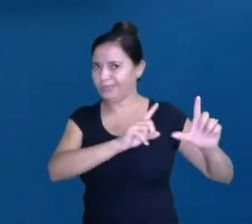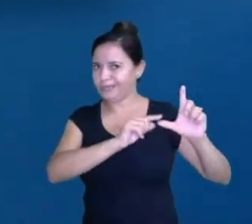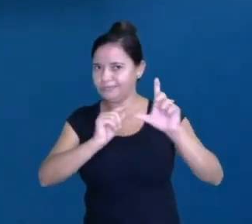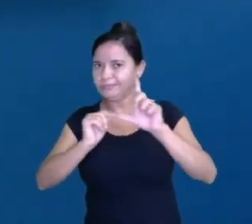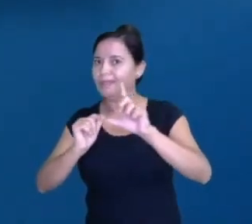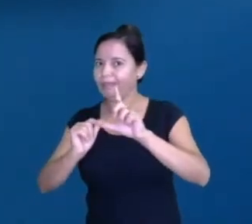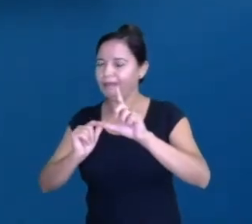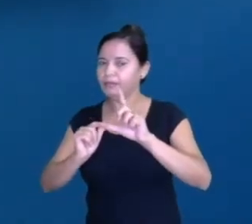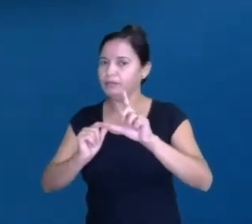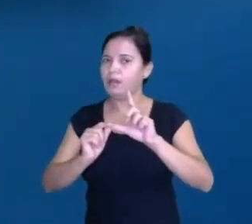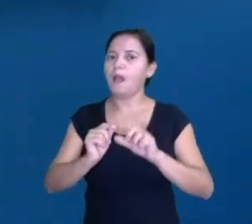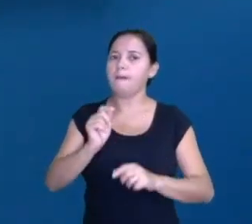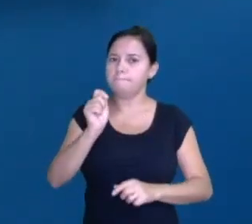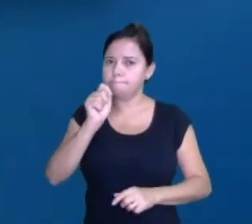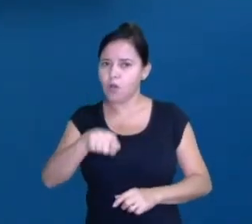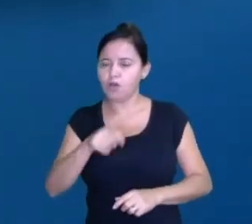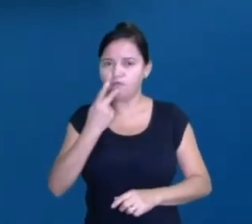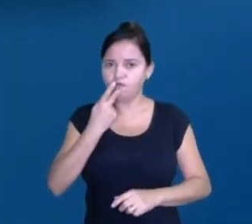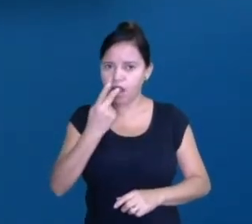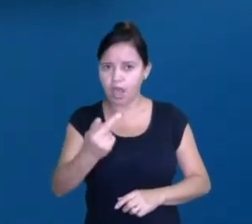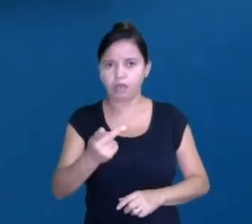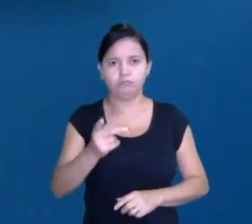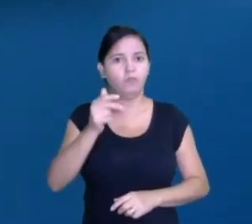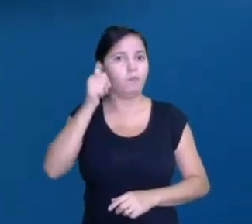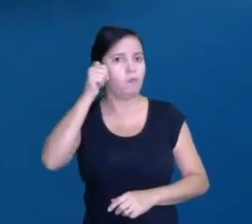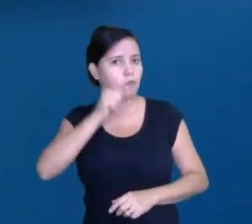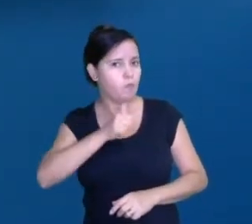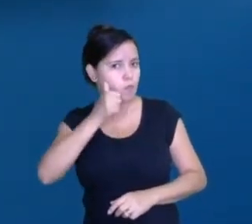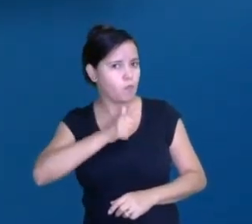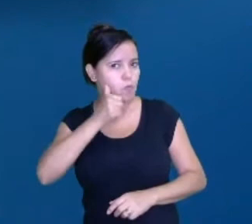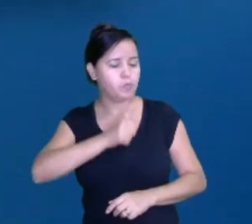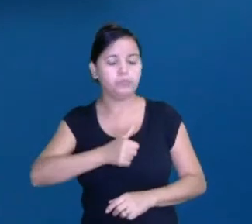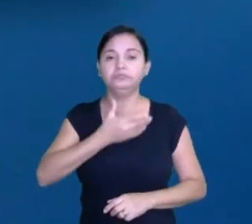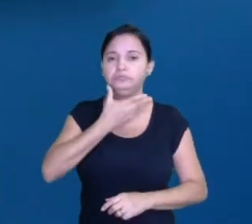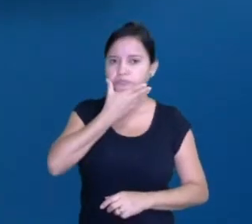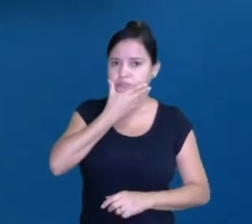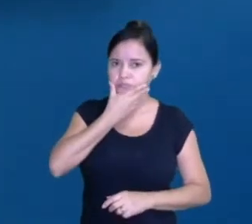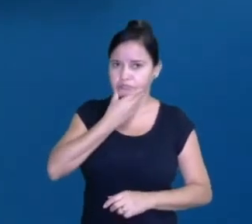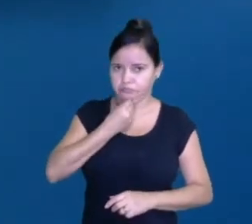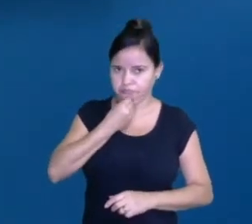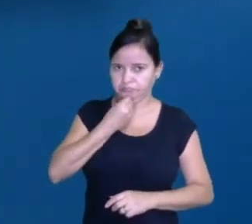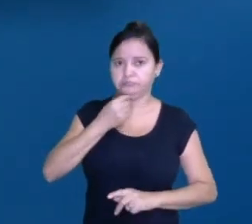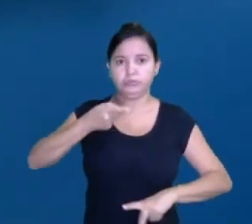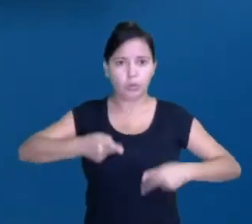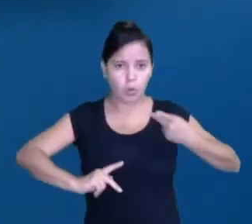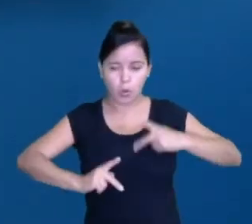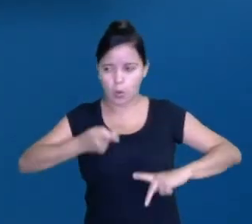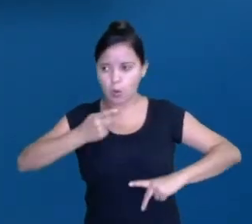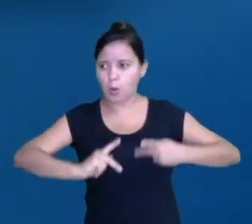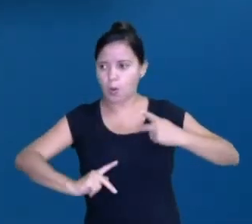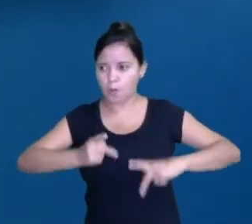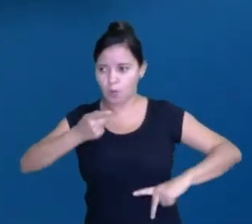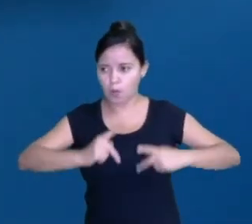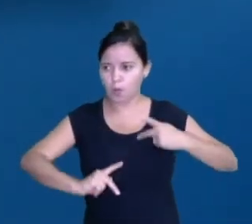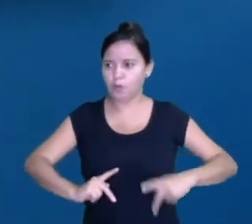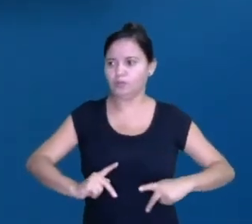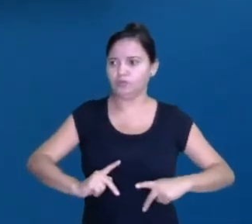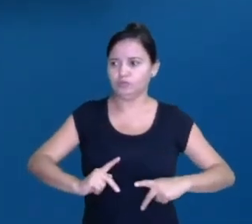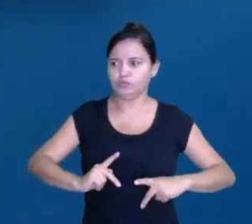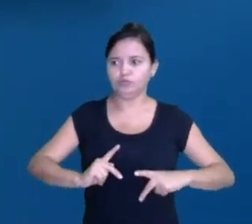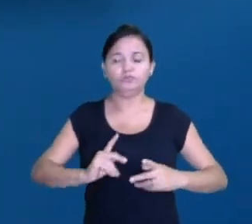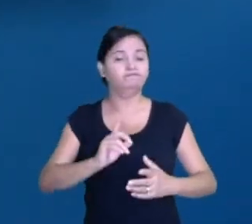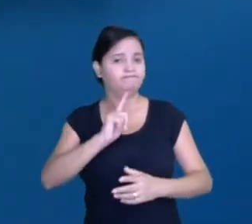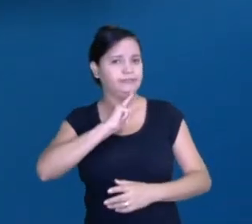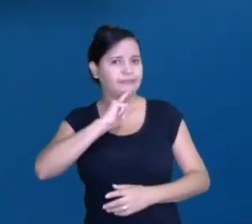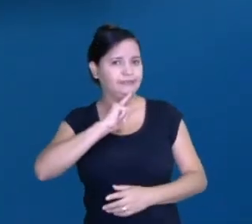basicamente eu posso dizer, tanto homem quanto mulher, dentro dessa perspectiva dos hormônios gonadotróficos, ou gonadotrofina, que